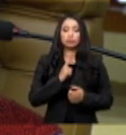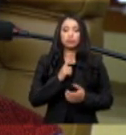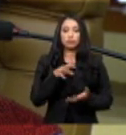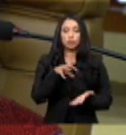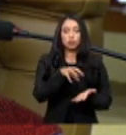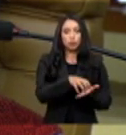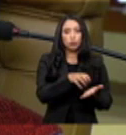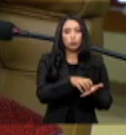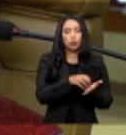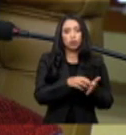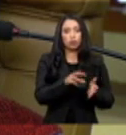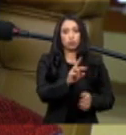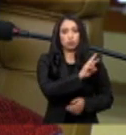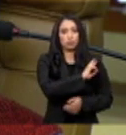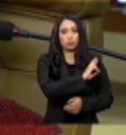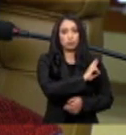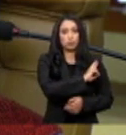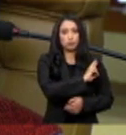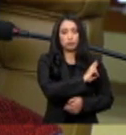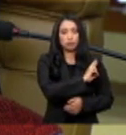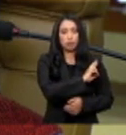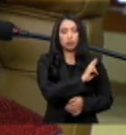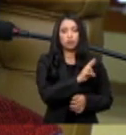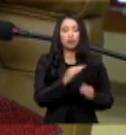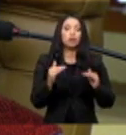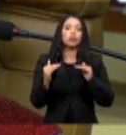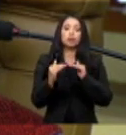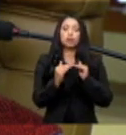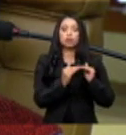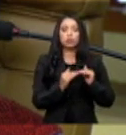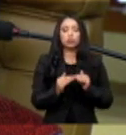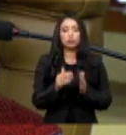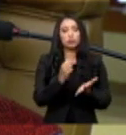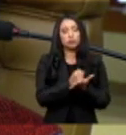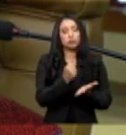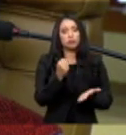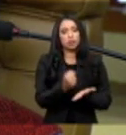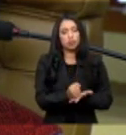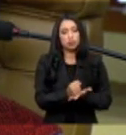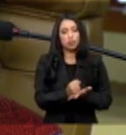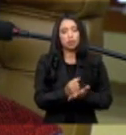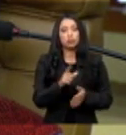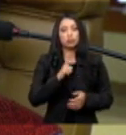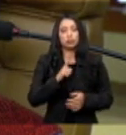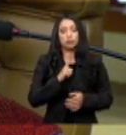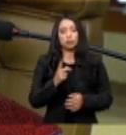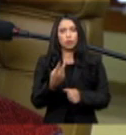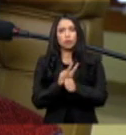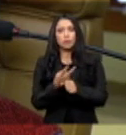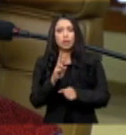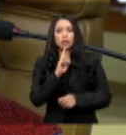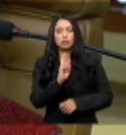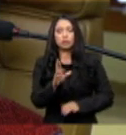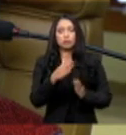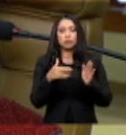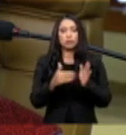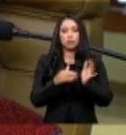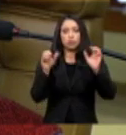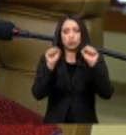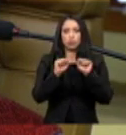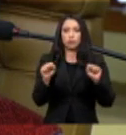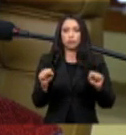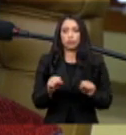entidade competente poderá, de comum acordo com os contratados, buscar soluções para todo o sistema e adotar medidas diferenciadas